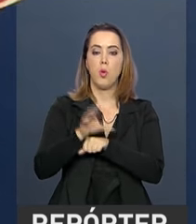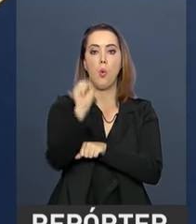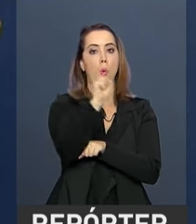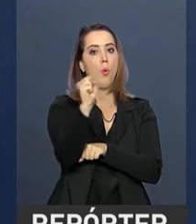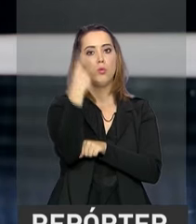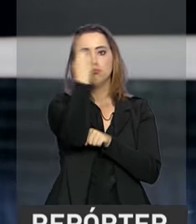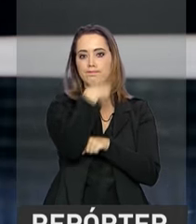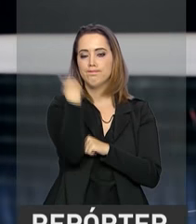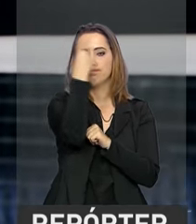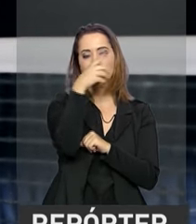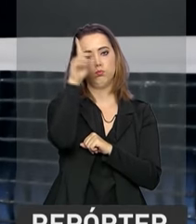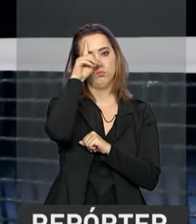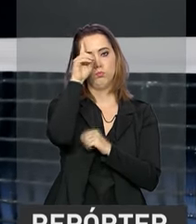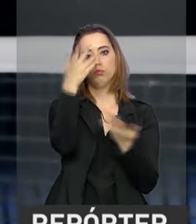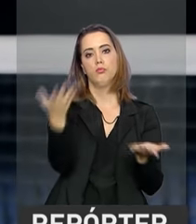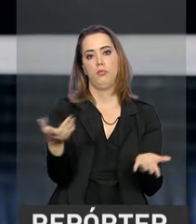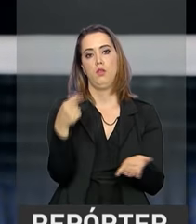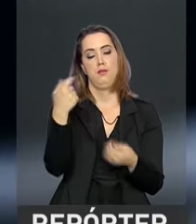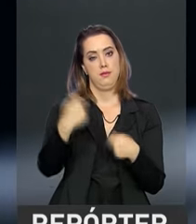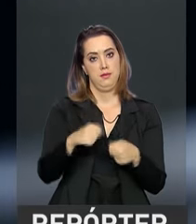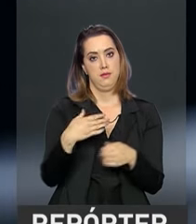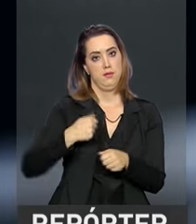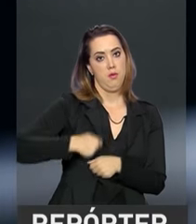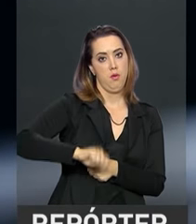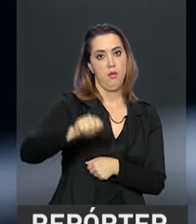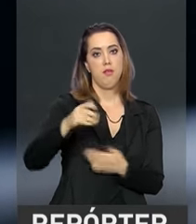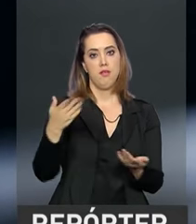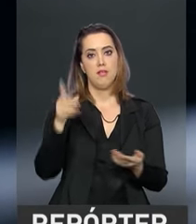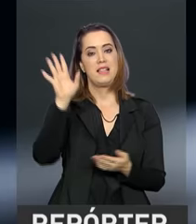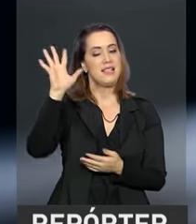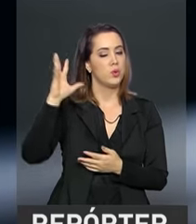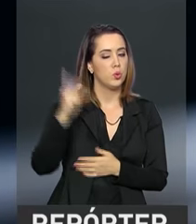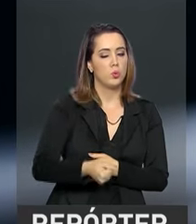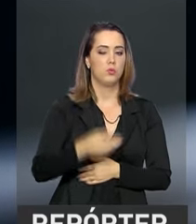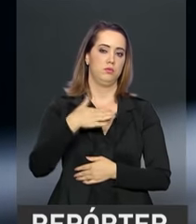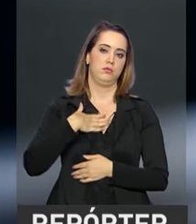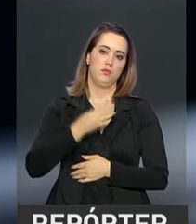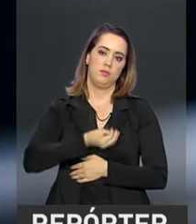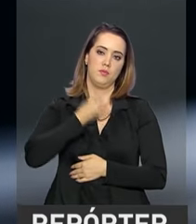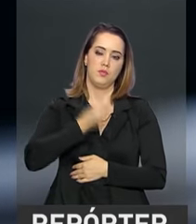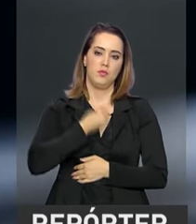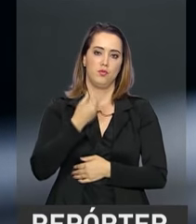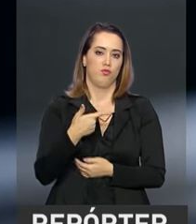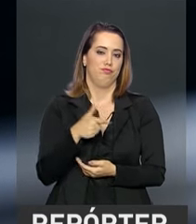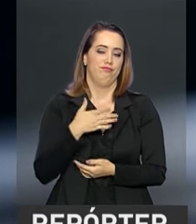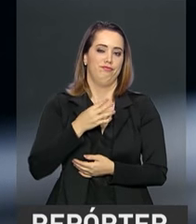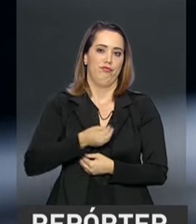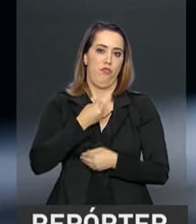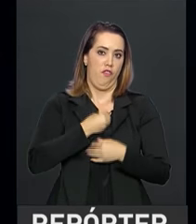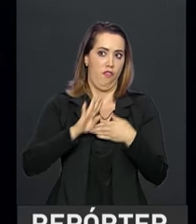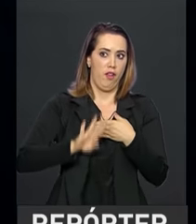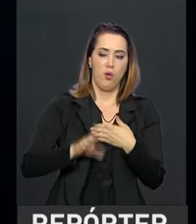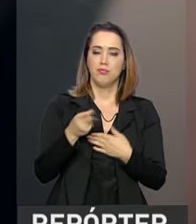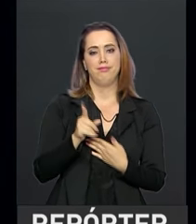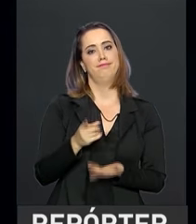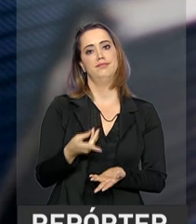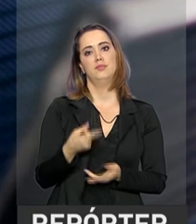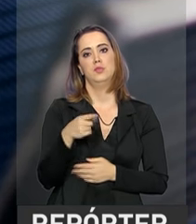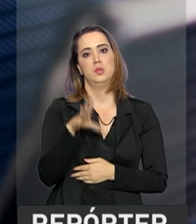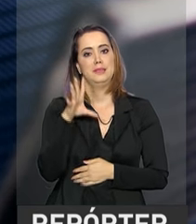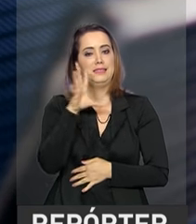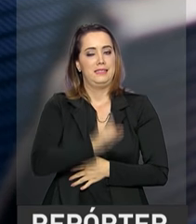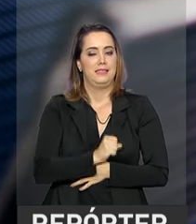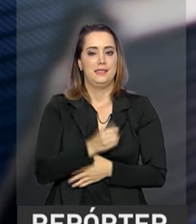horas por dia então tênis de mesa hoje eu falo que é tudo na minha vida não sei viver sem me apaixonei literalmente por